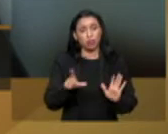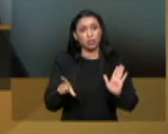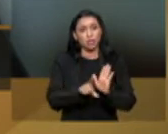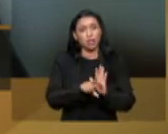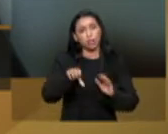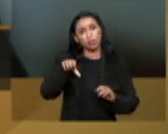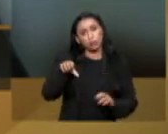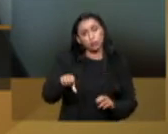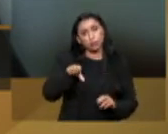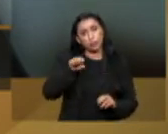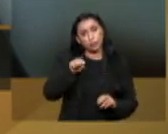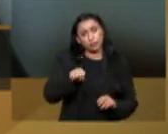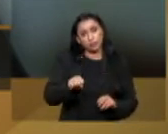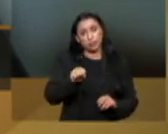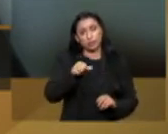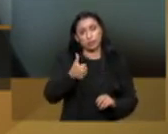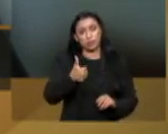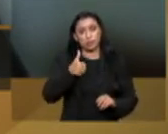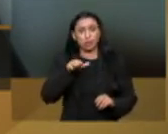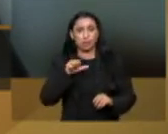lei